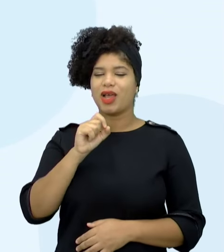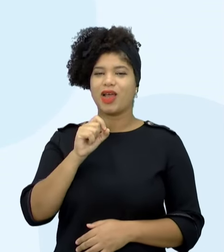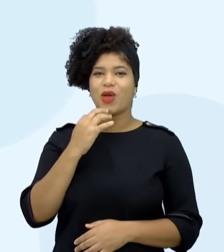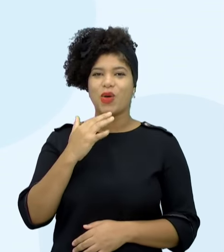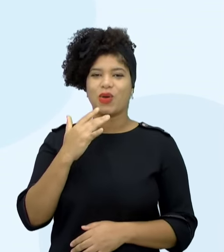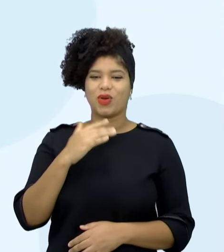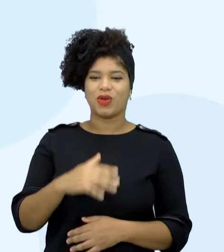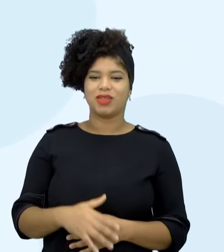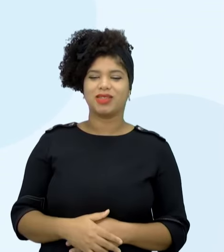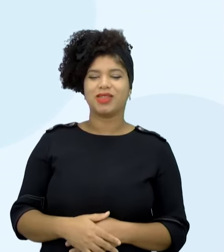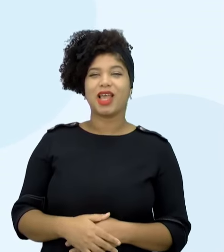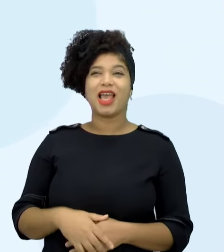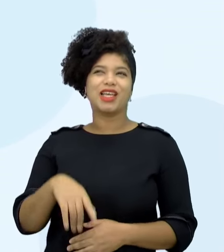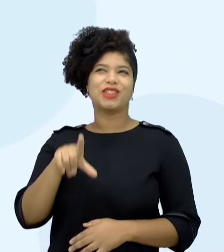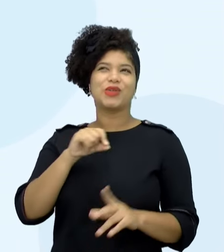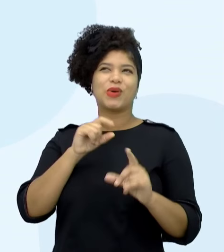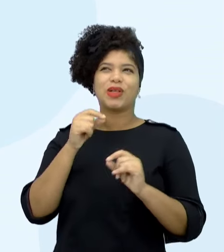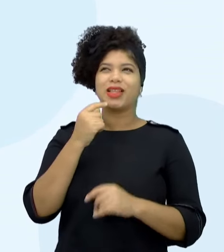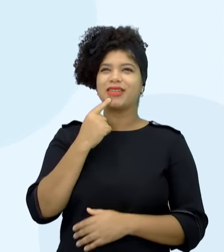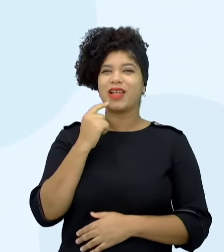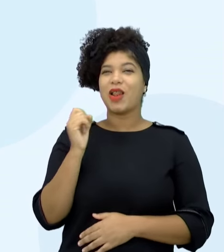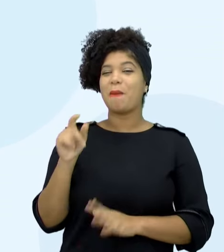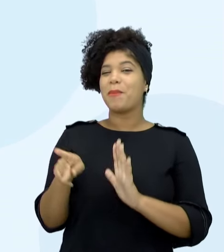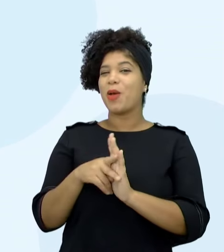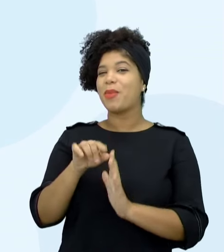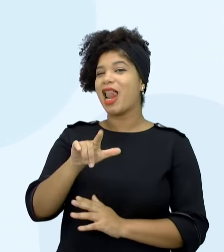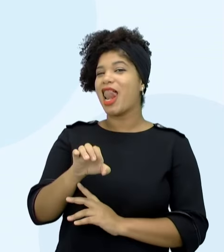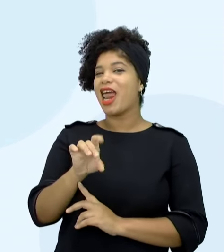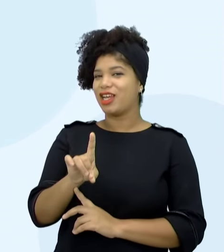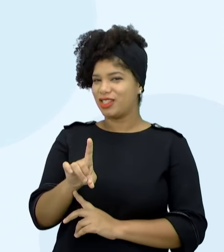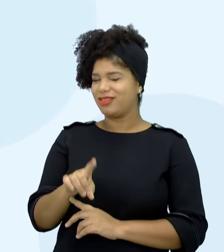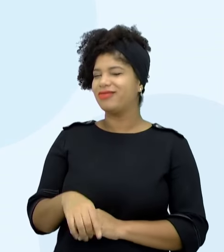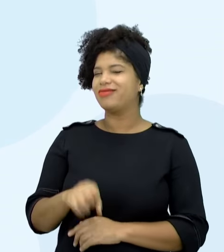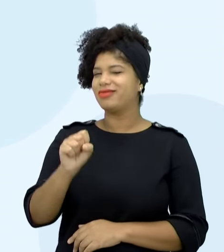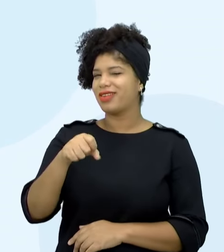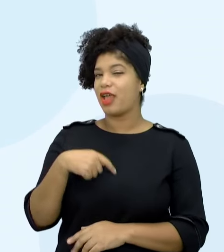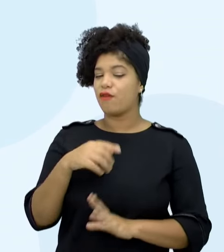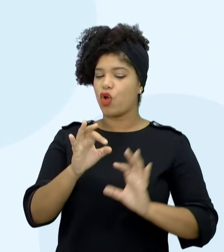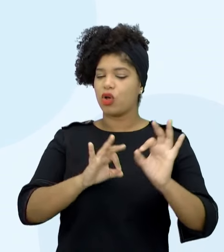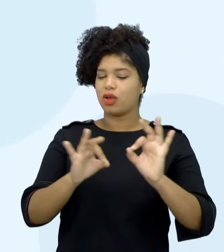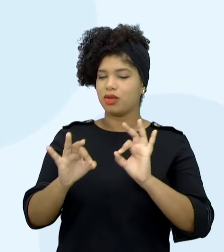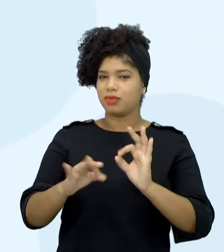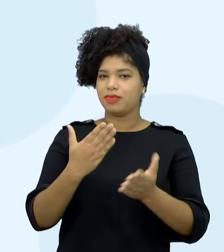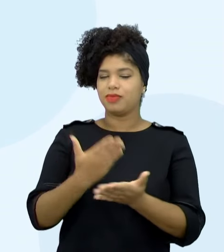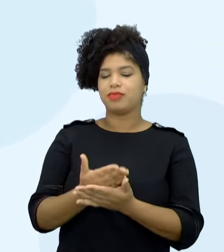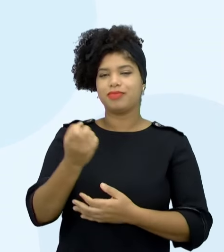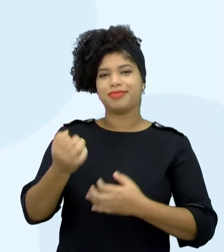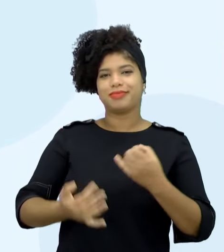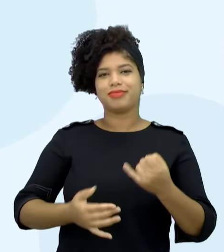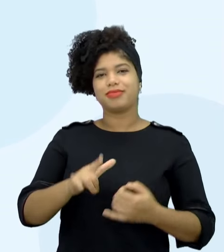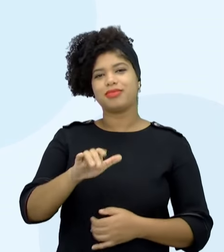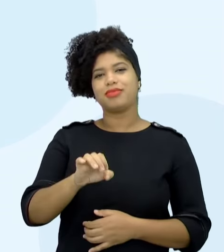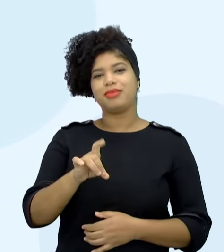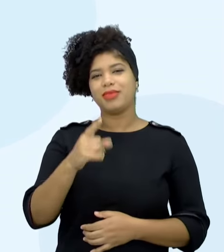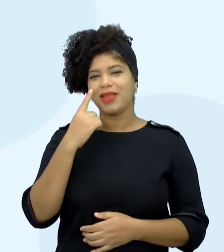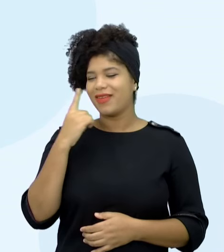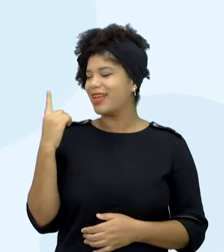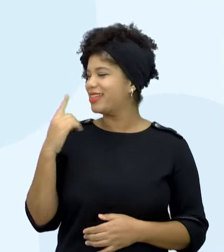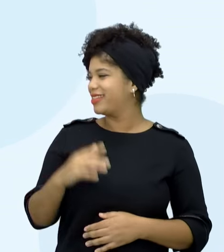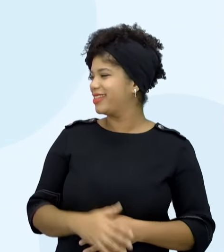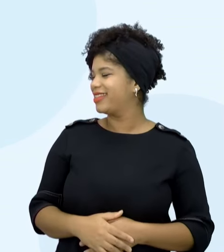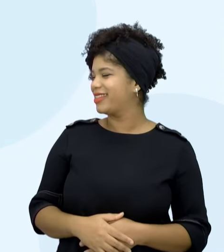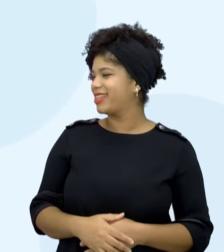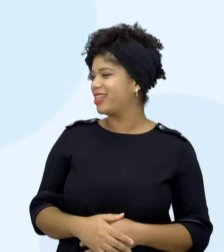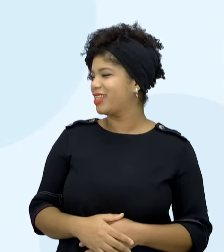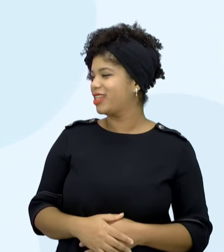ser enjoado, eu vou colocar uma lampadazinha de LED aí. E eu vou preparar uma aula de LED também, eu vou explicar LED para você. Tá vendo que bacaninha? Olha lá, ó. A